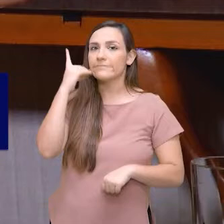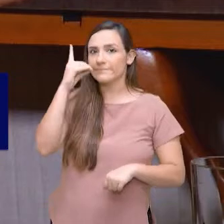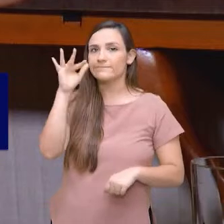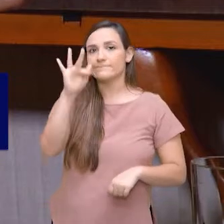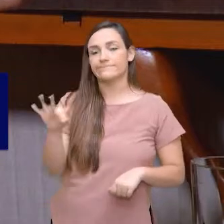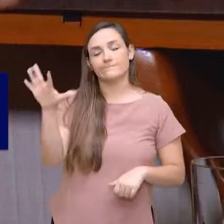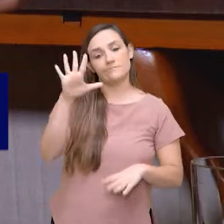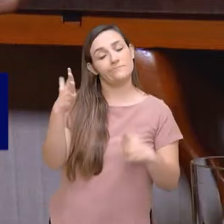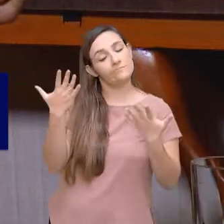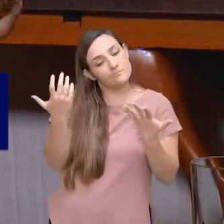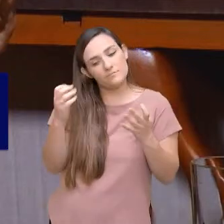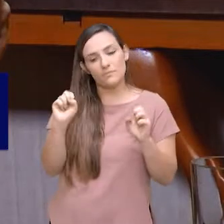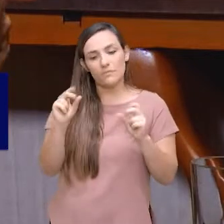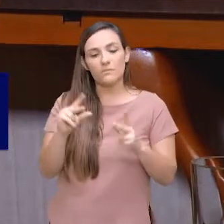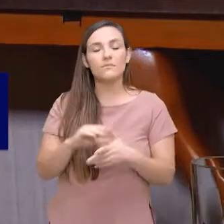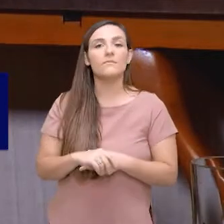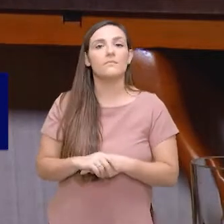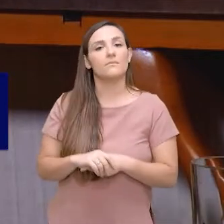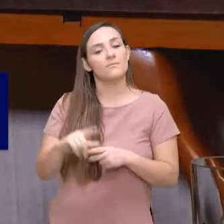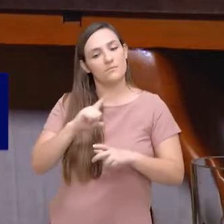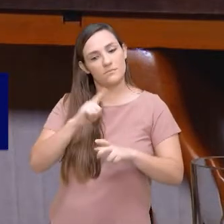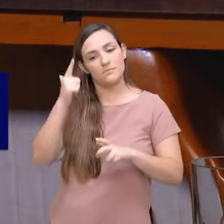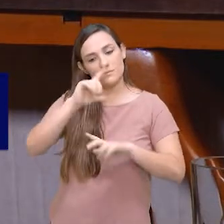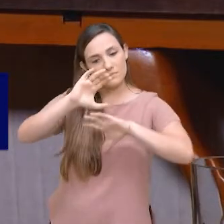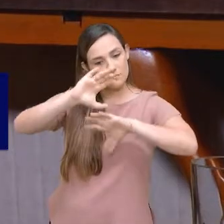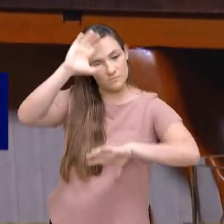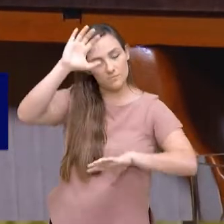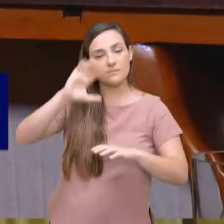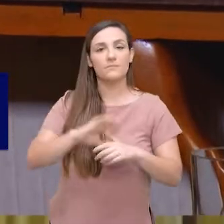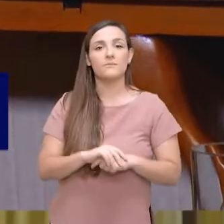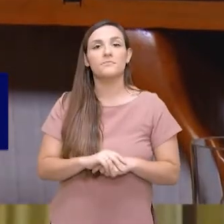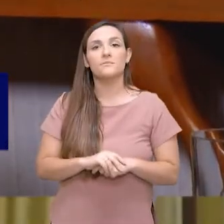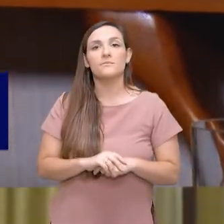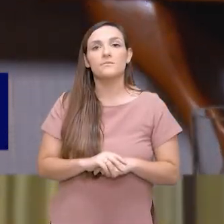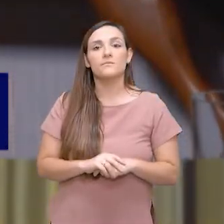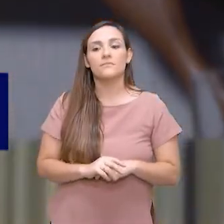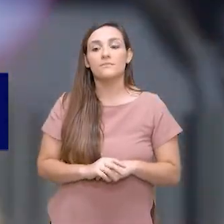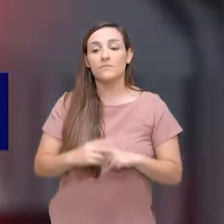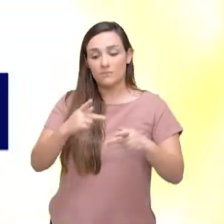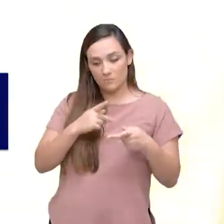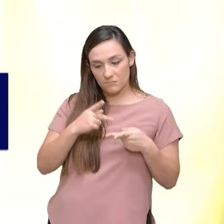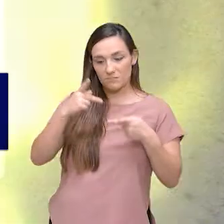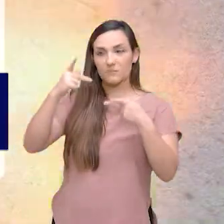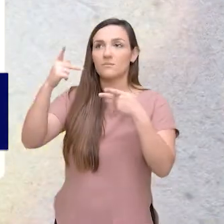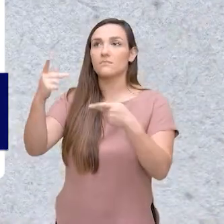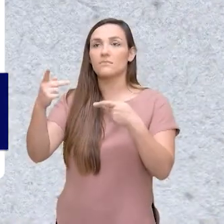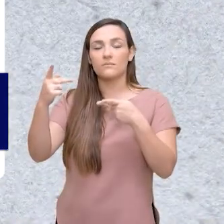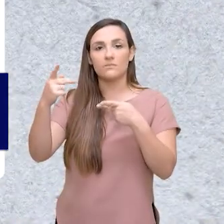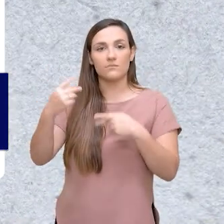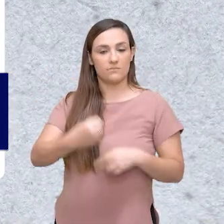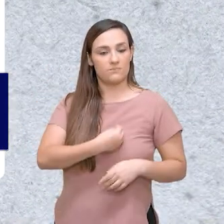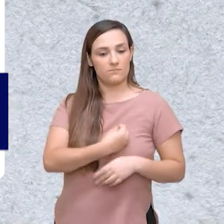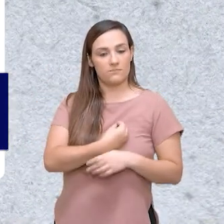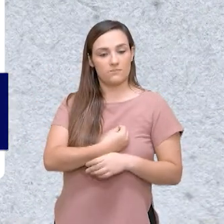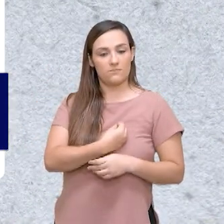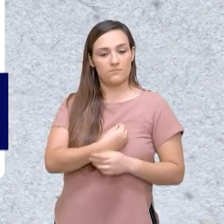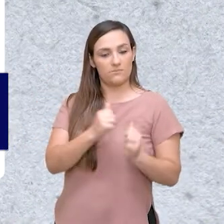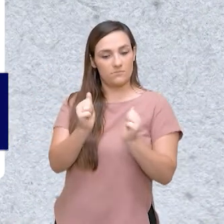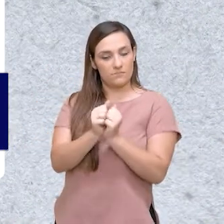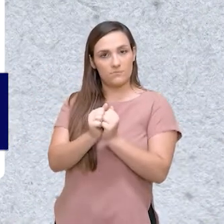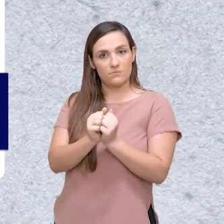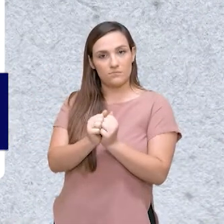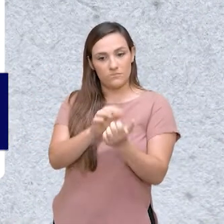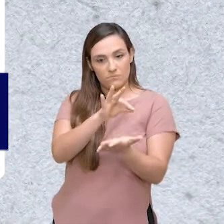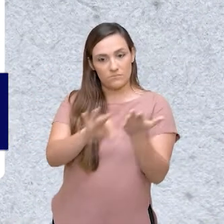divisão. E nós fomos convidados para participar da solenidade da